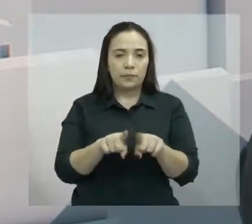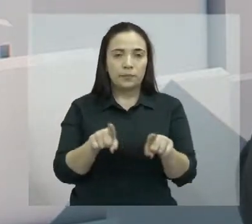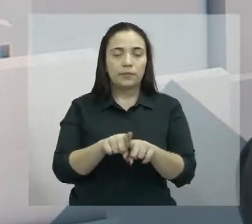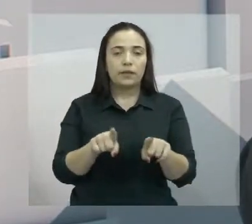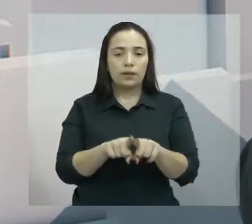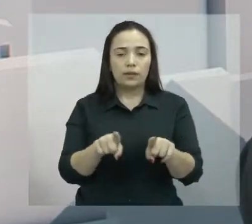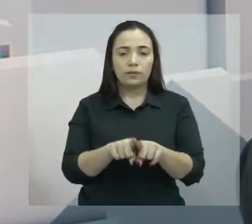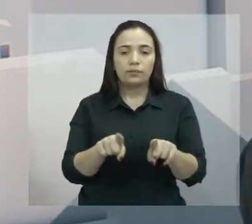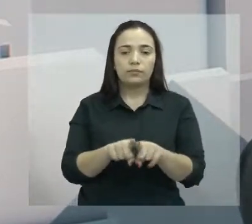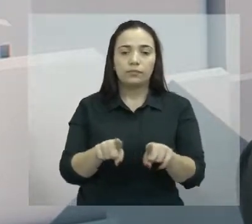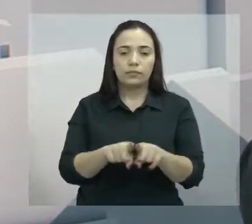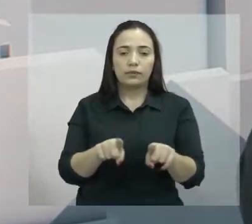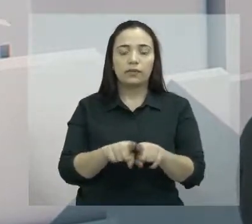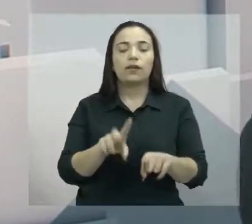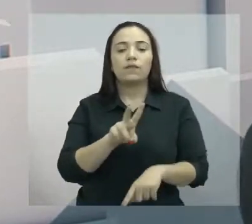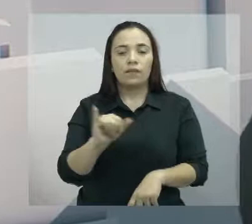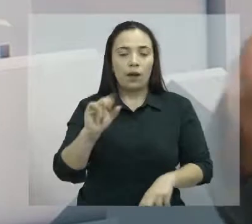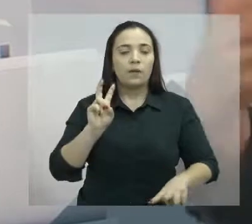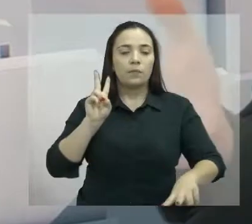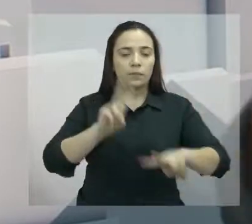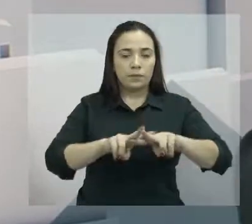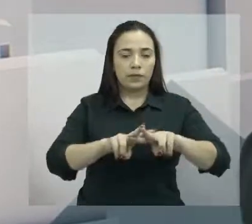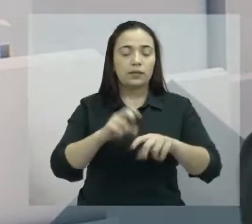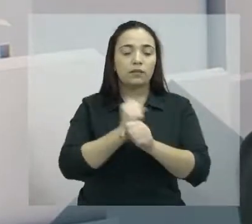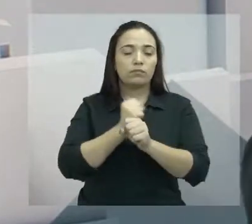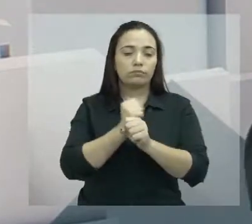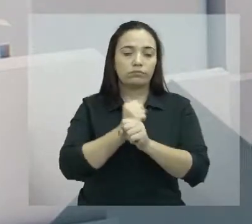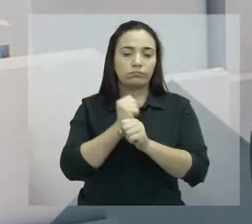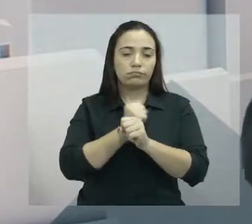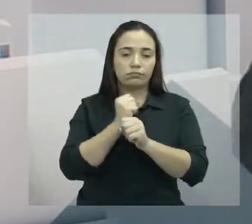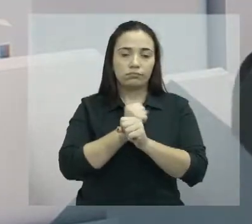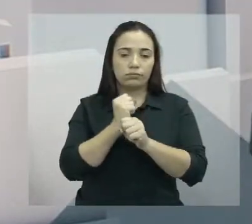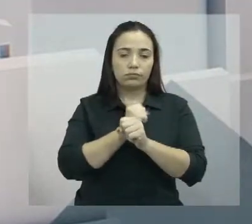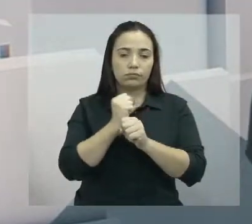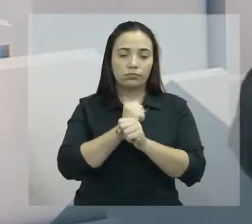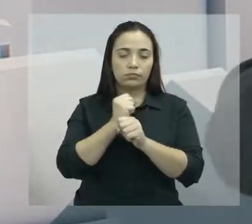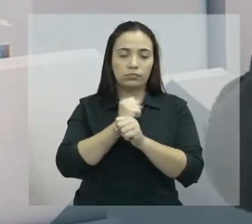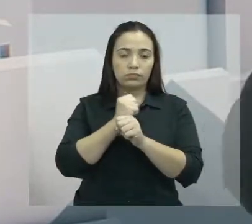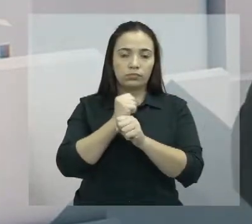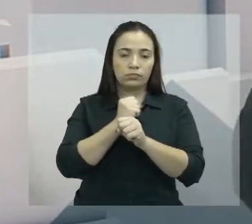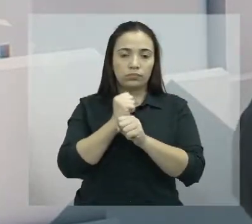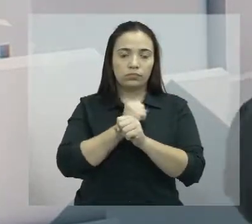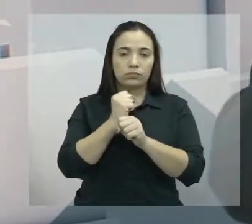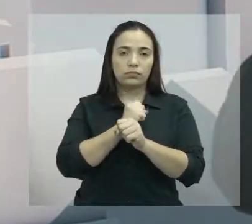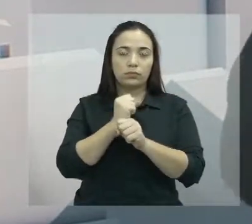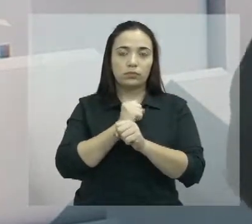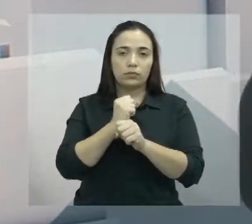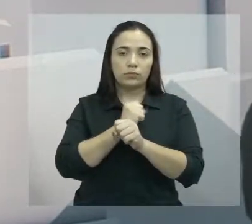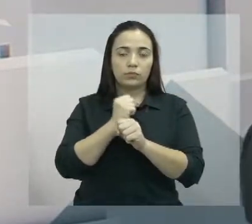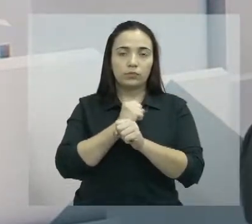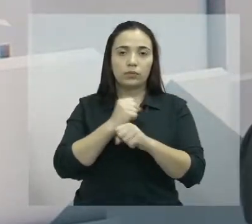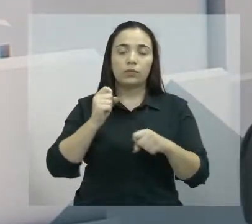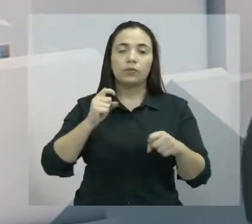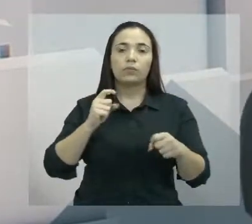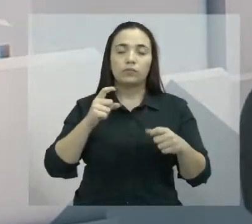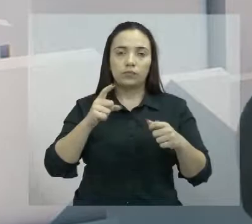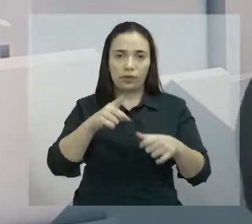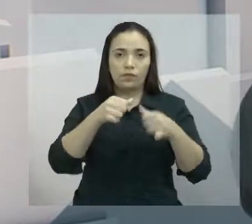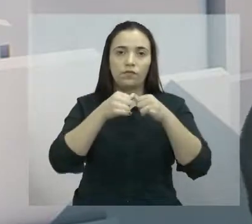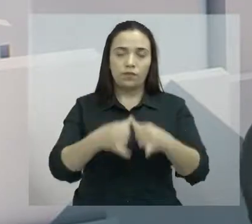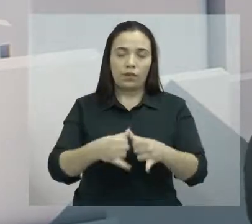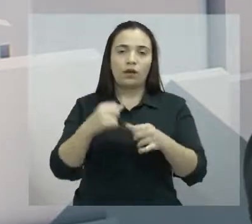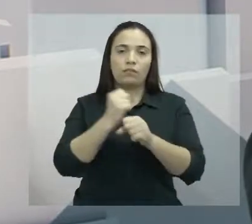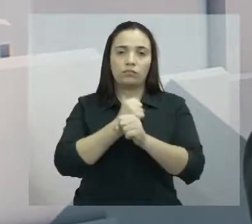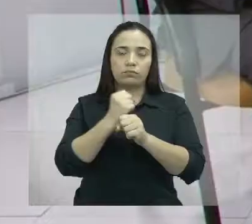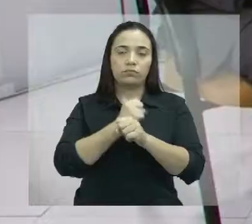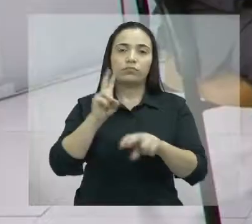ter uma prisão com maior tempo, né, e não menor tempo, porque implica ele permanecer por mais